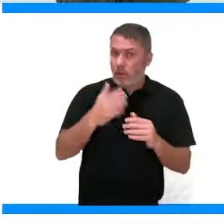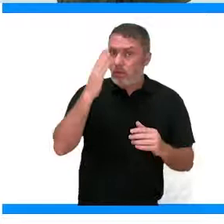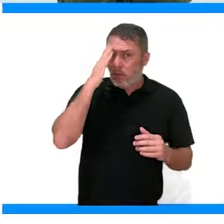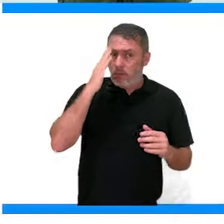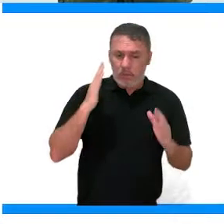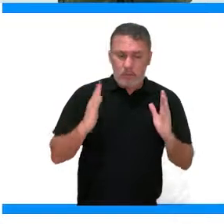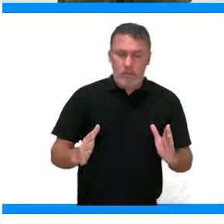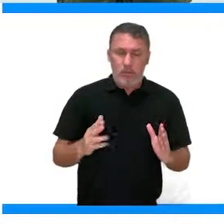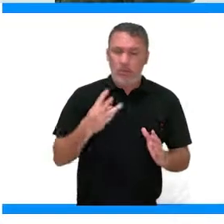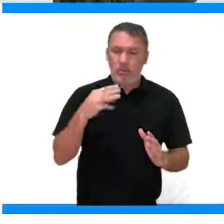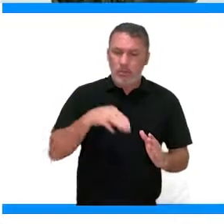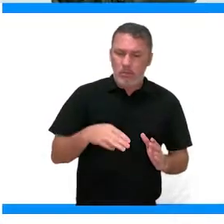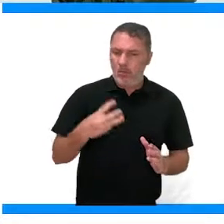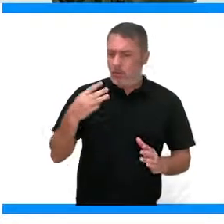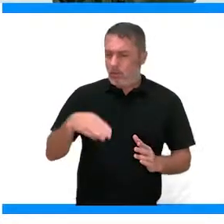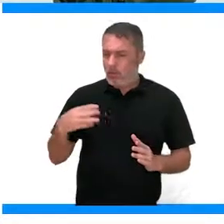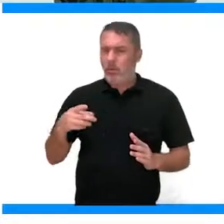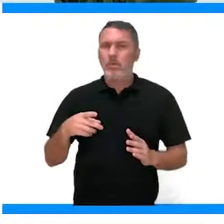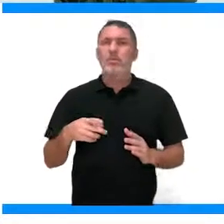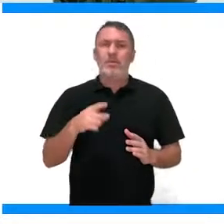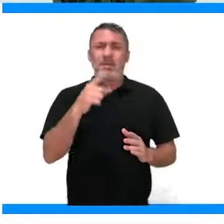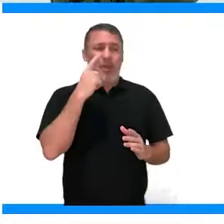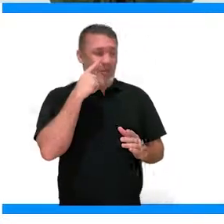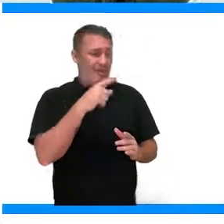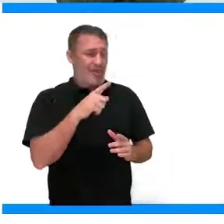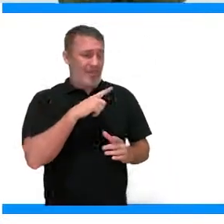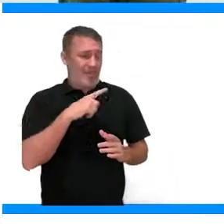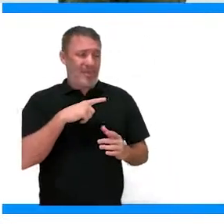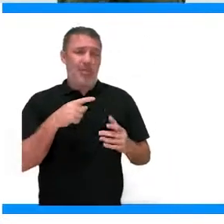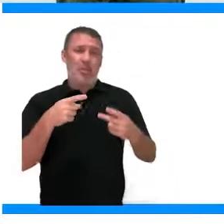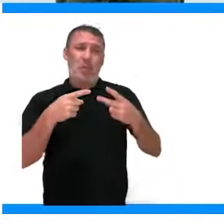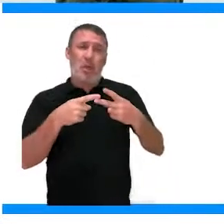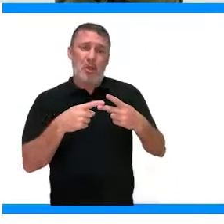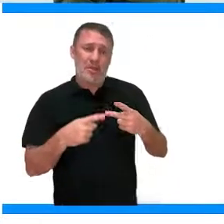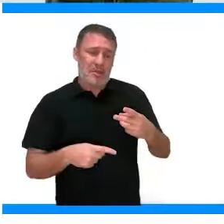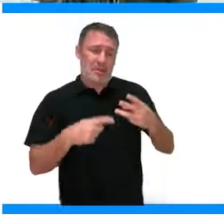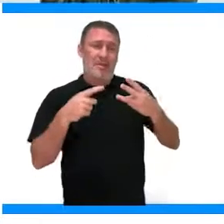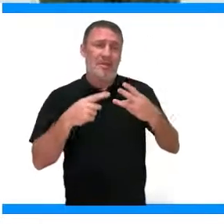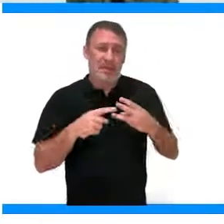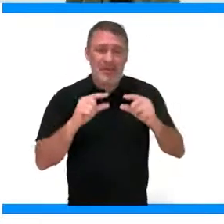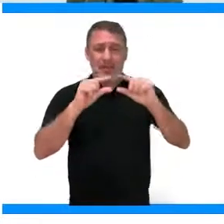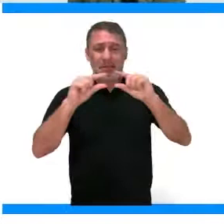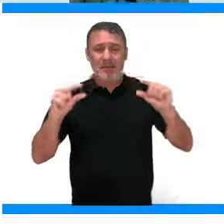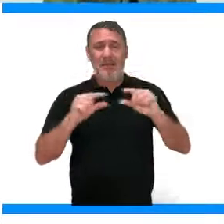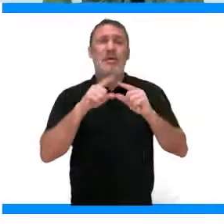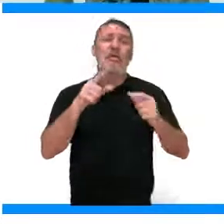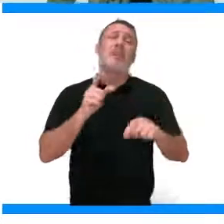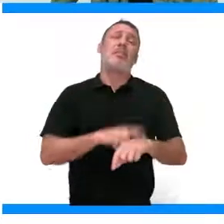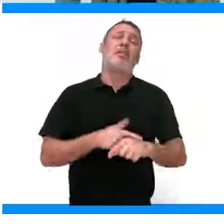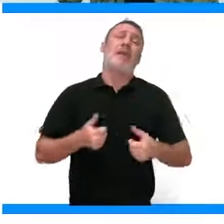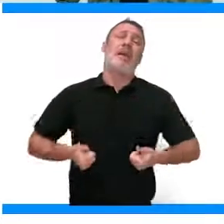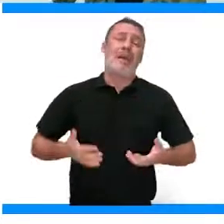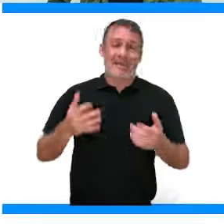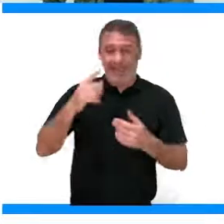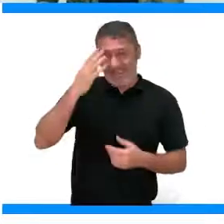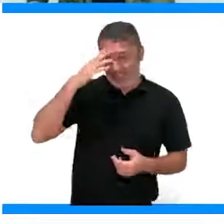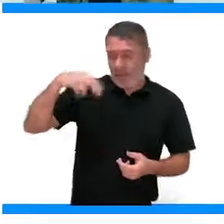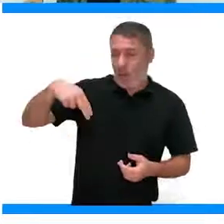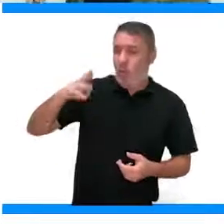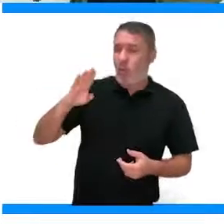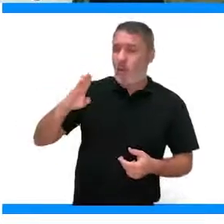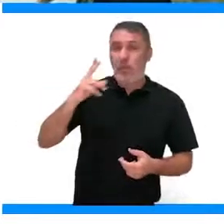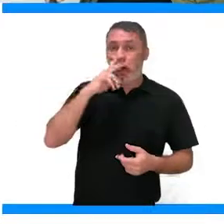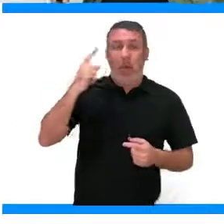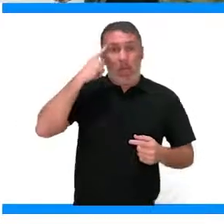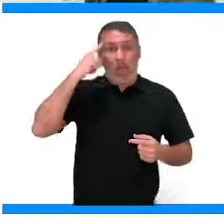preciosos 3 minutos no bairro 2, gastar segundos para fazer. O noob vai fazer. O noob maluco vai